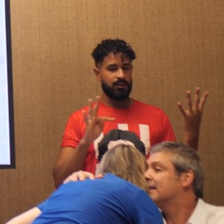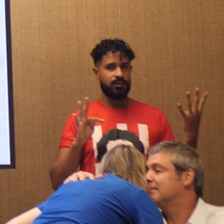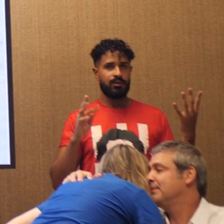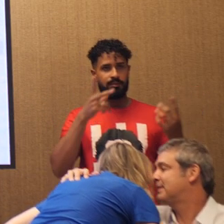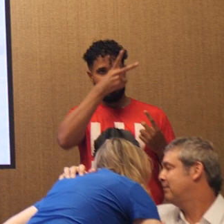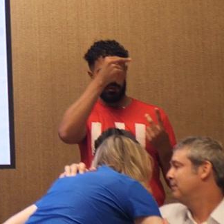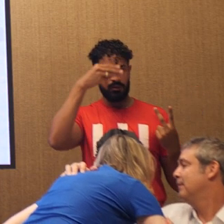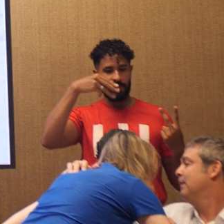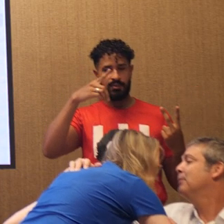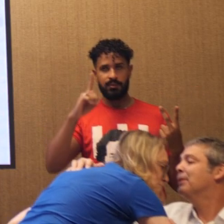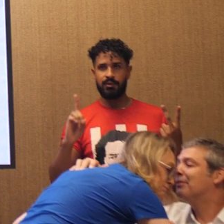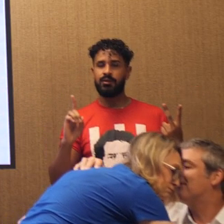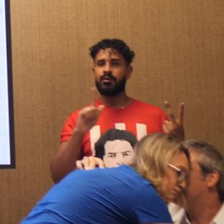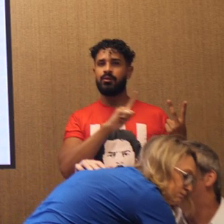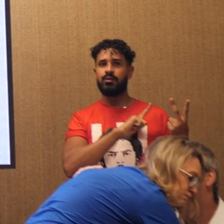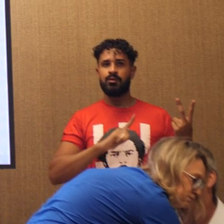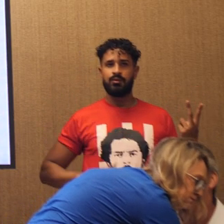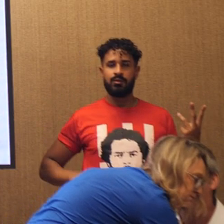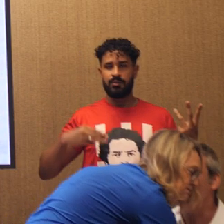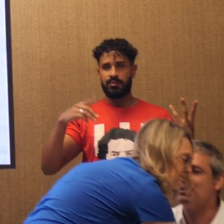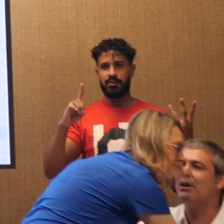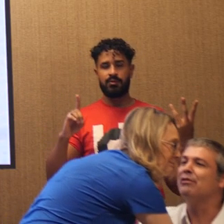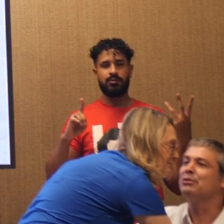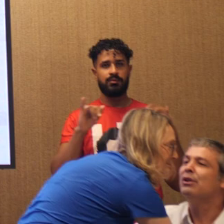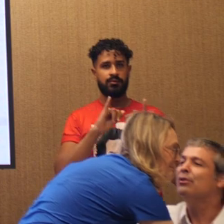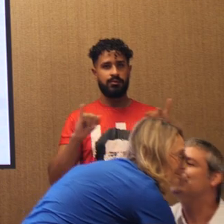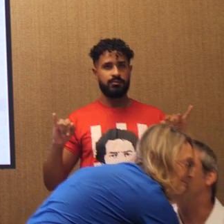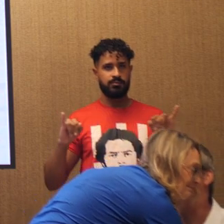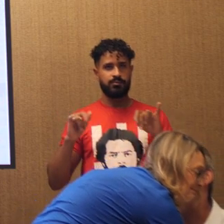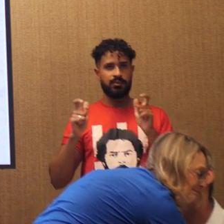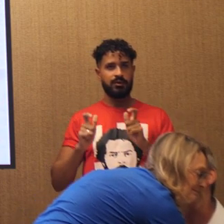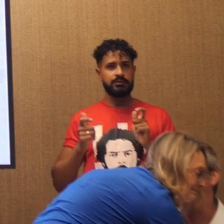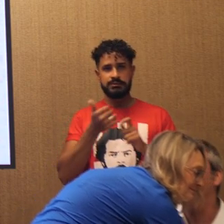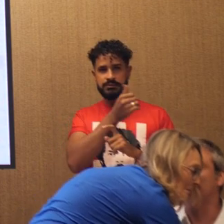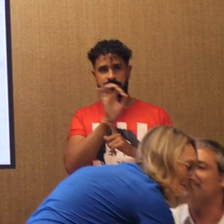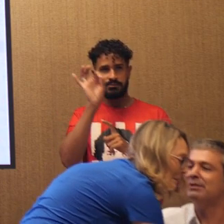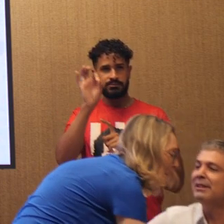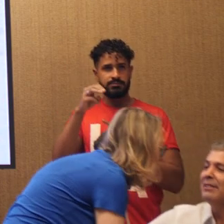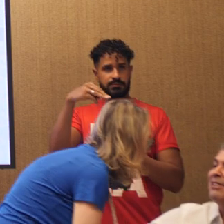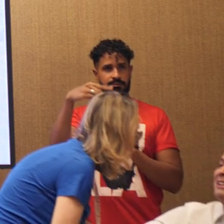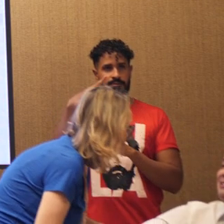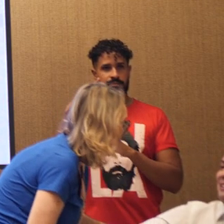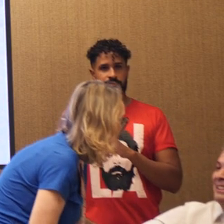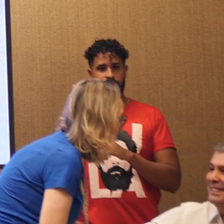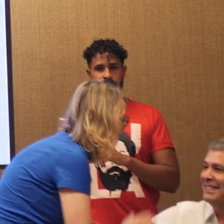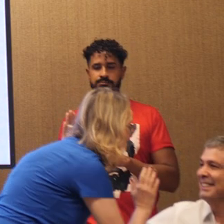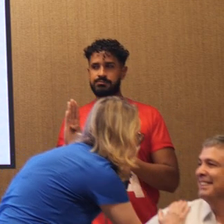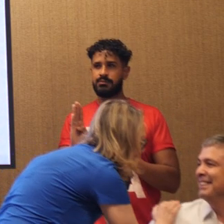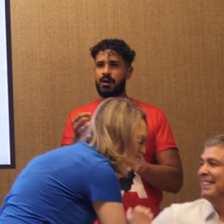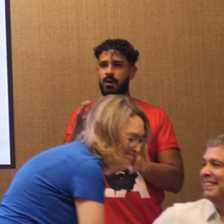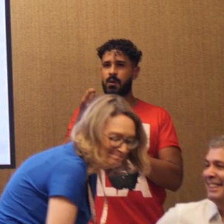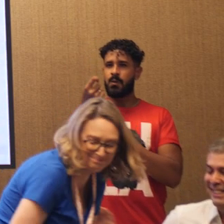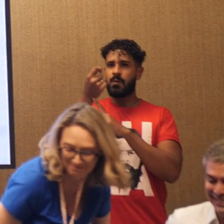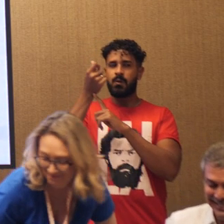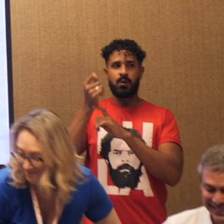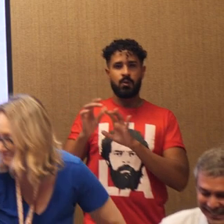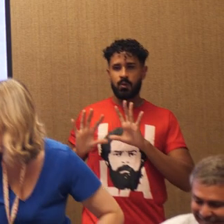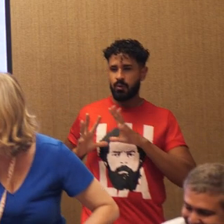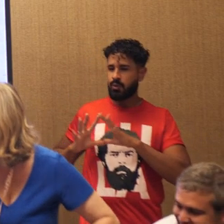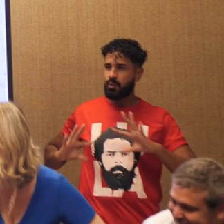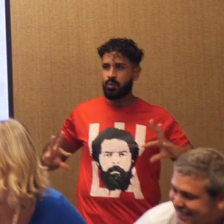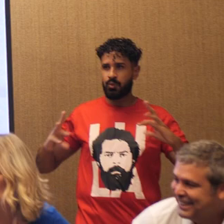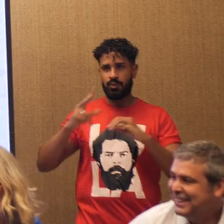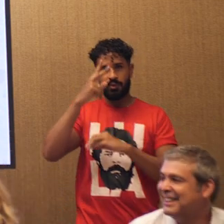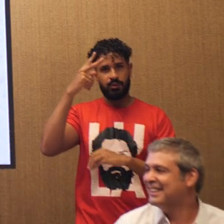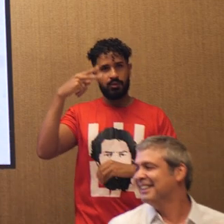o governador era do MDB, a imprensa local 100% do MDB. Quase uma chapa de vereador do